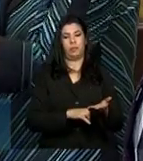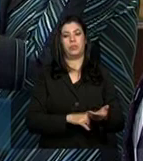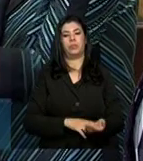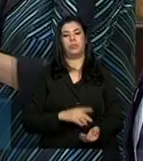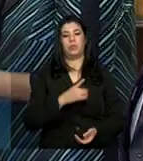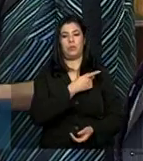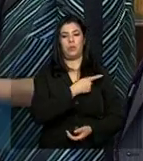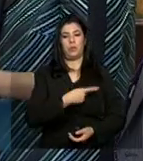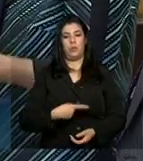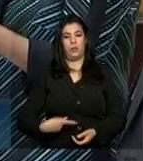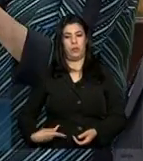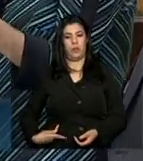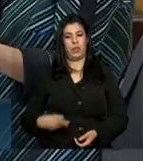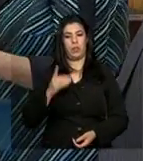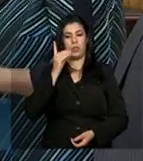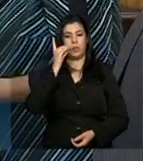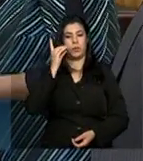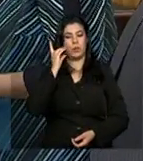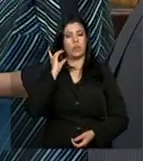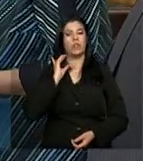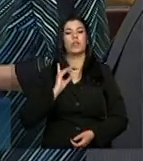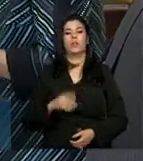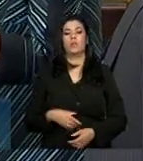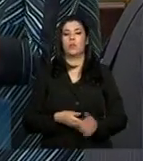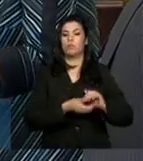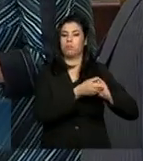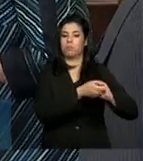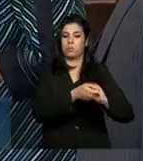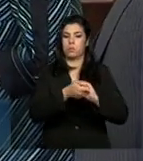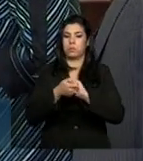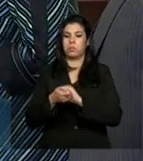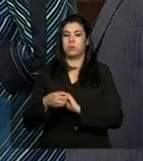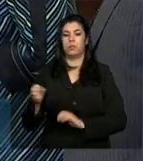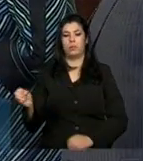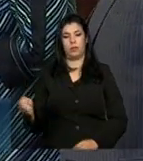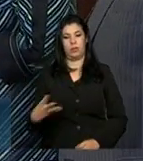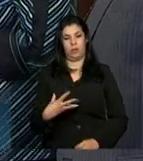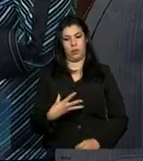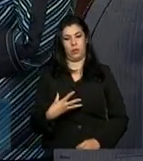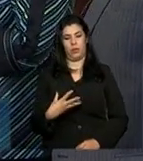cumprimenta os novos embaixadores estrangeiros,